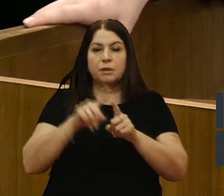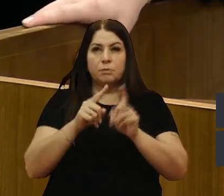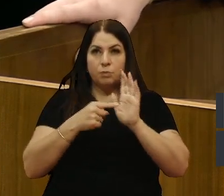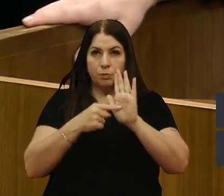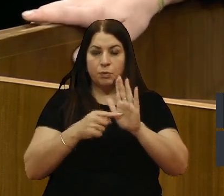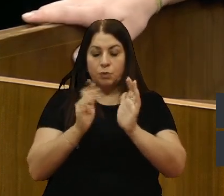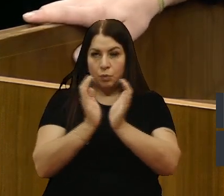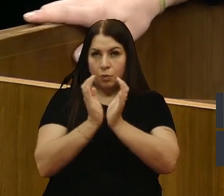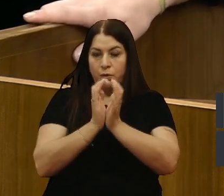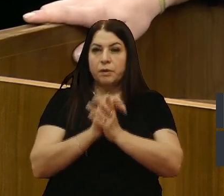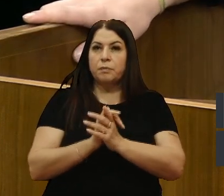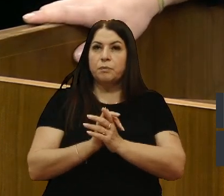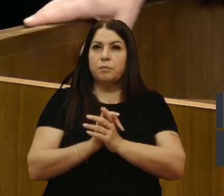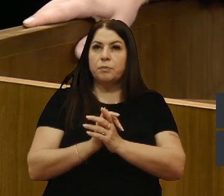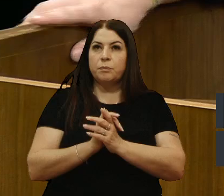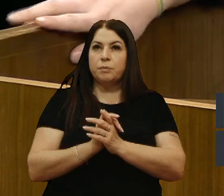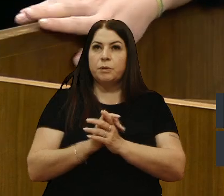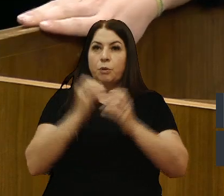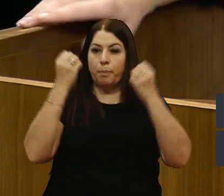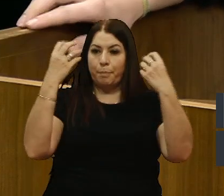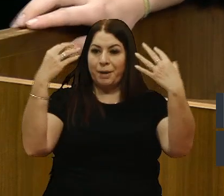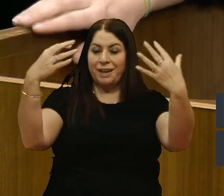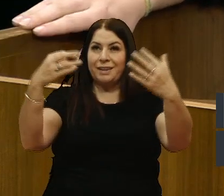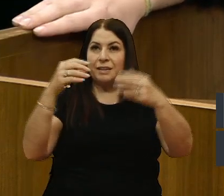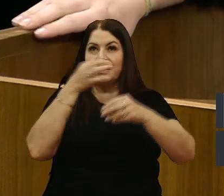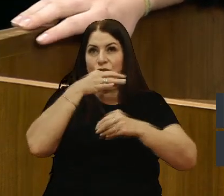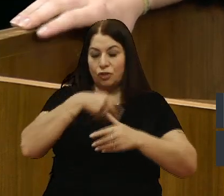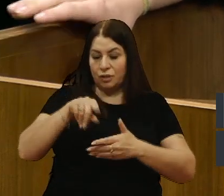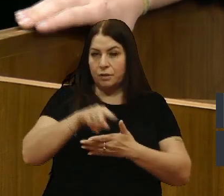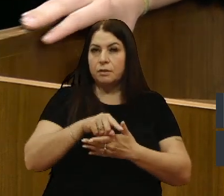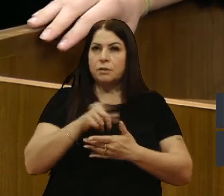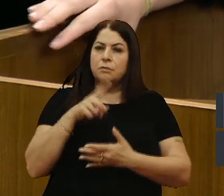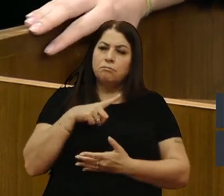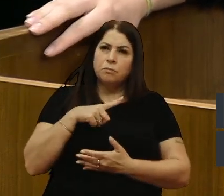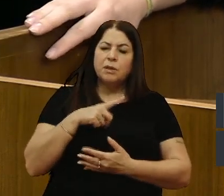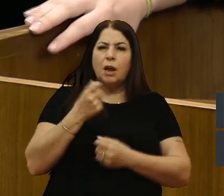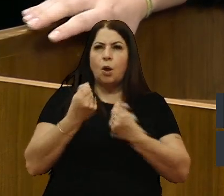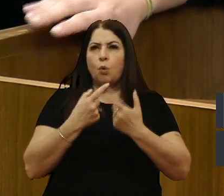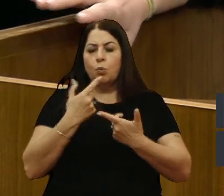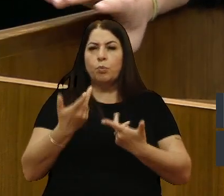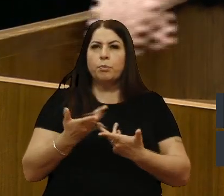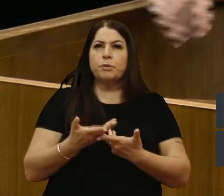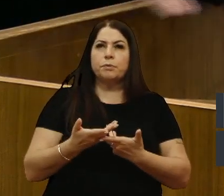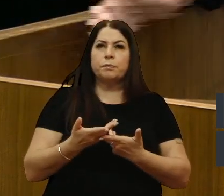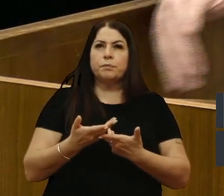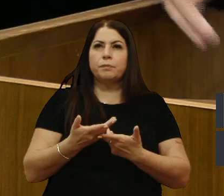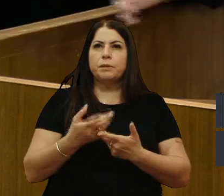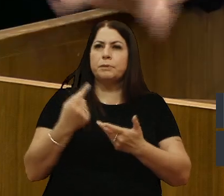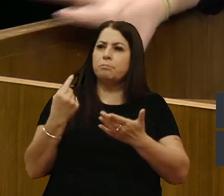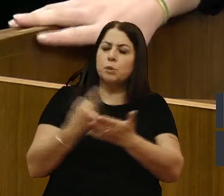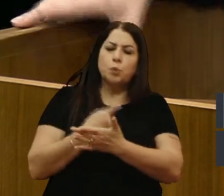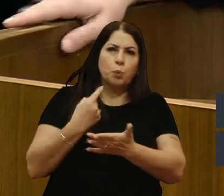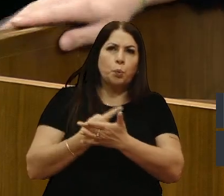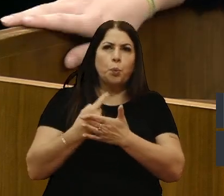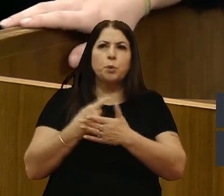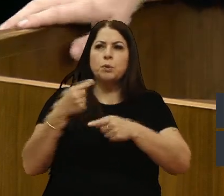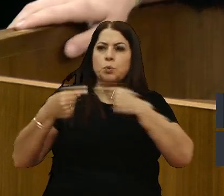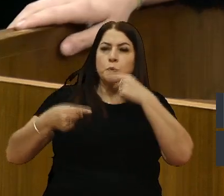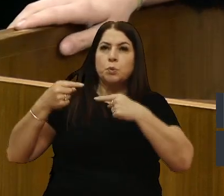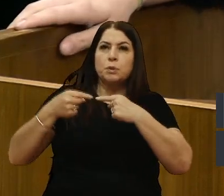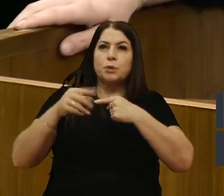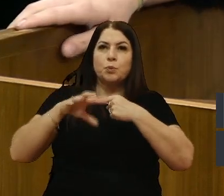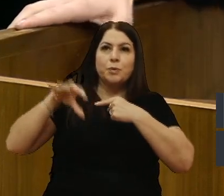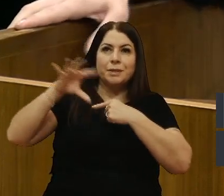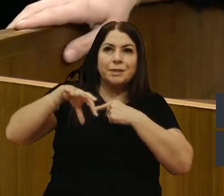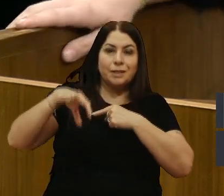pelos colegas sobre o Brilha Caxias, né? Recebi algumas perguntas e discussões de